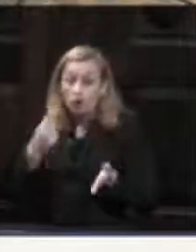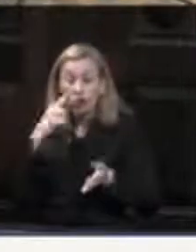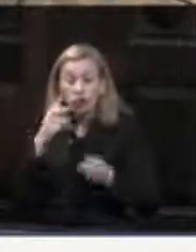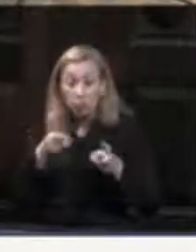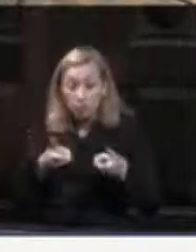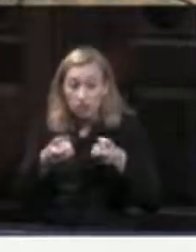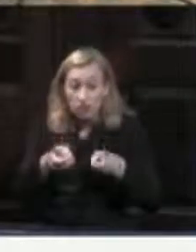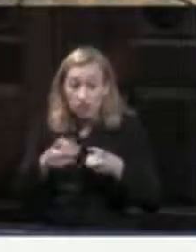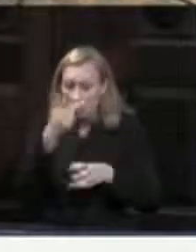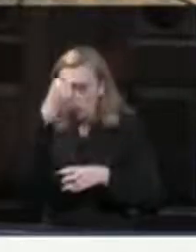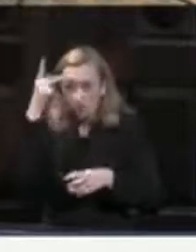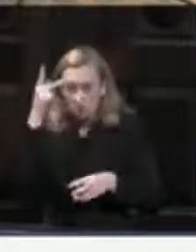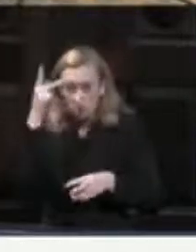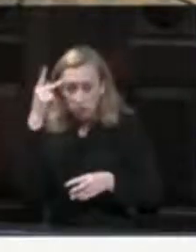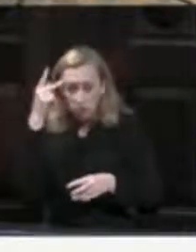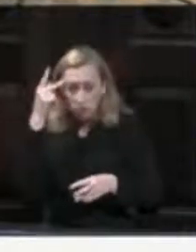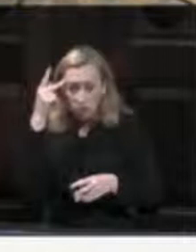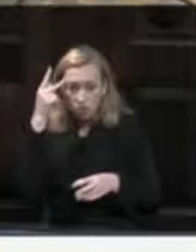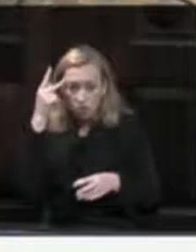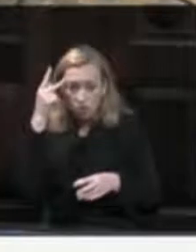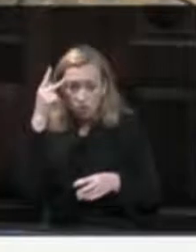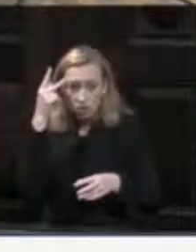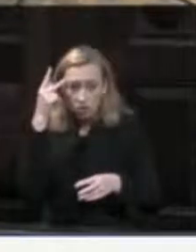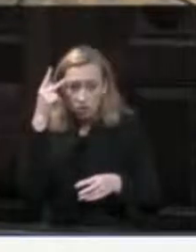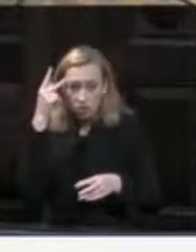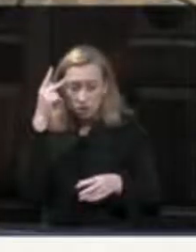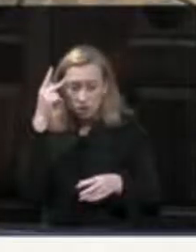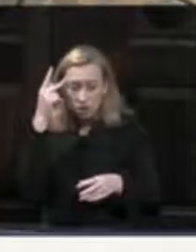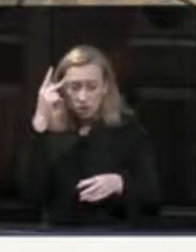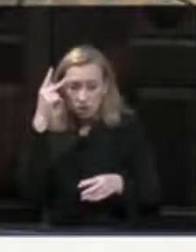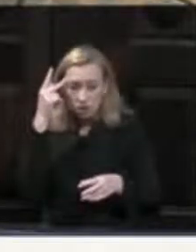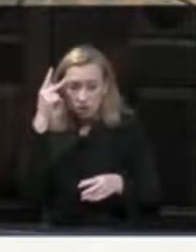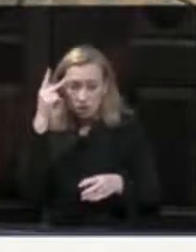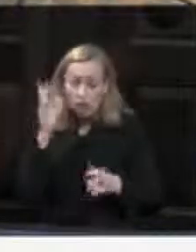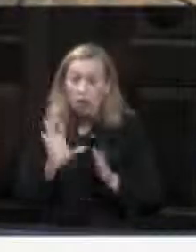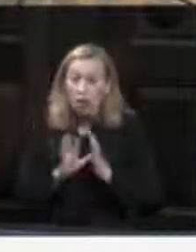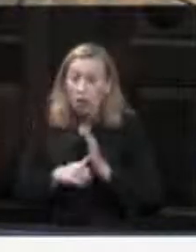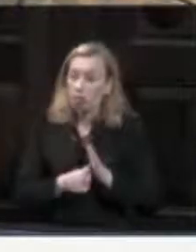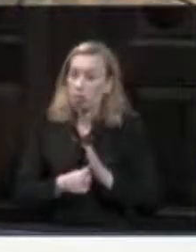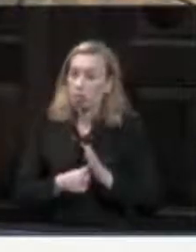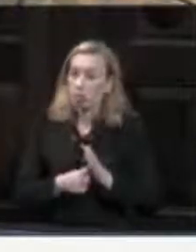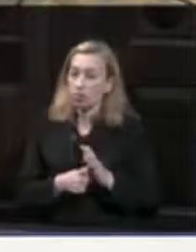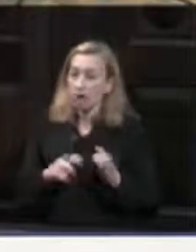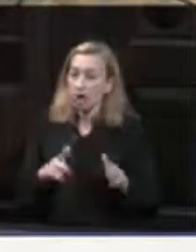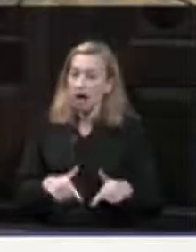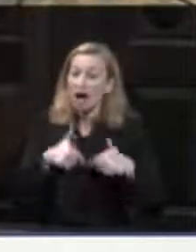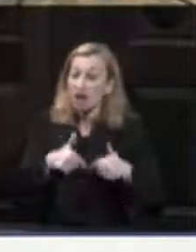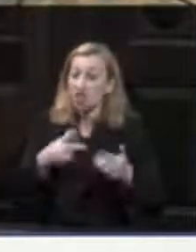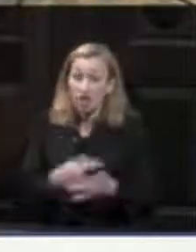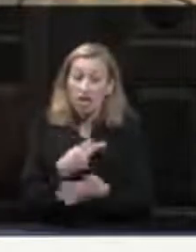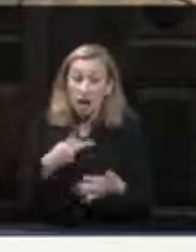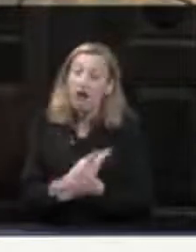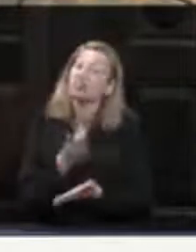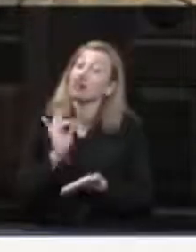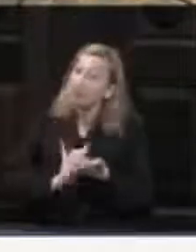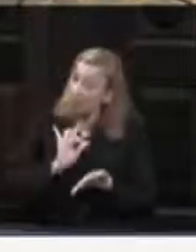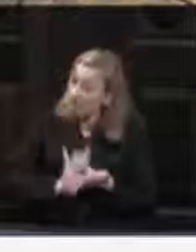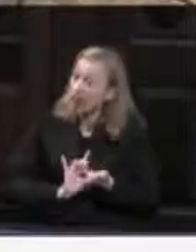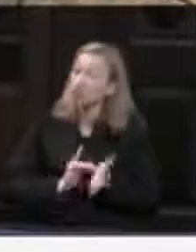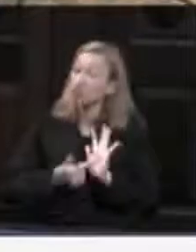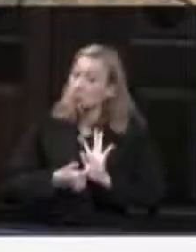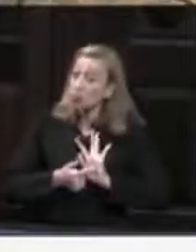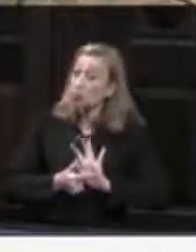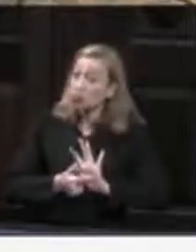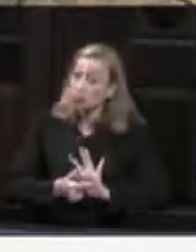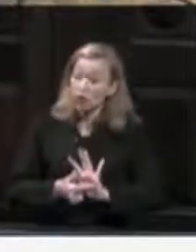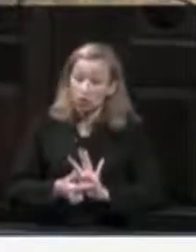pouco trabalham e as pessoas geralmente saem muito pior do que entram. Essa é a verdade, tanto para o sistema prisional